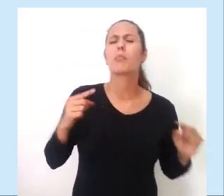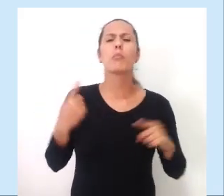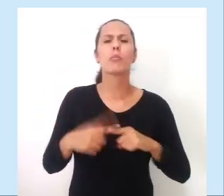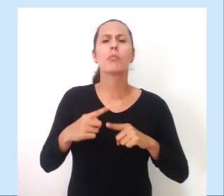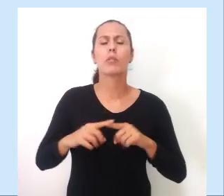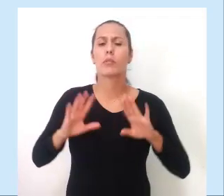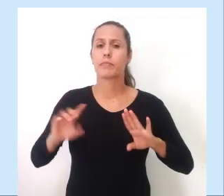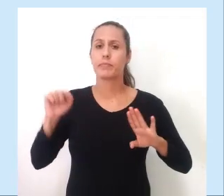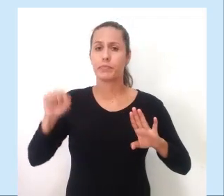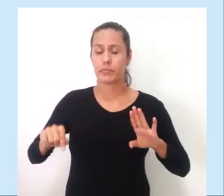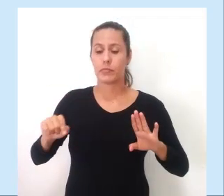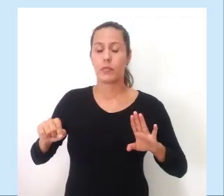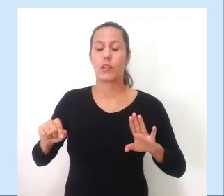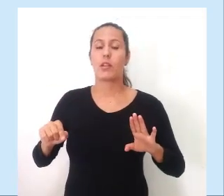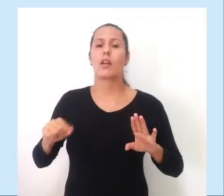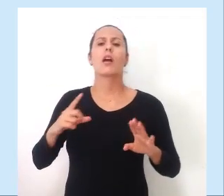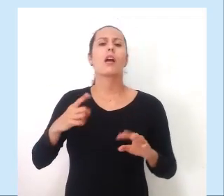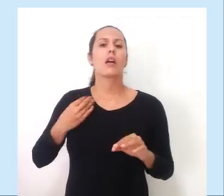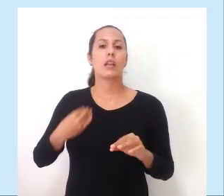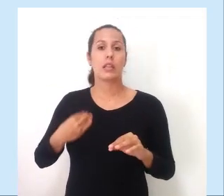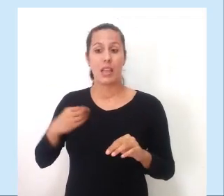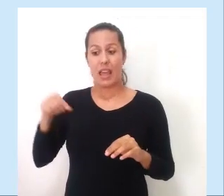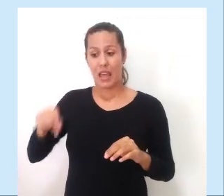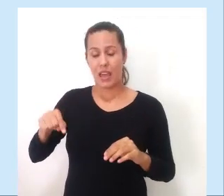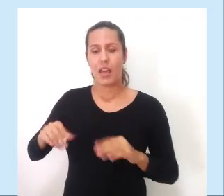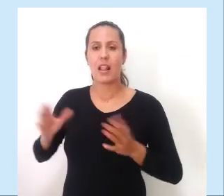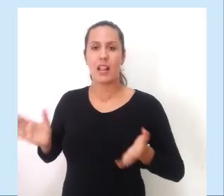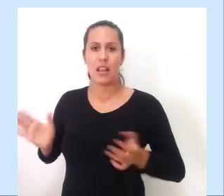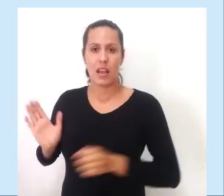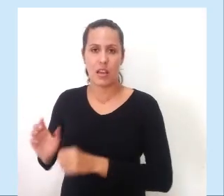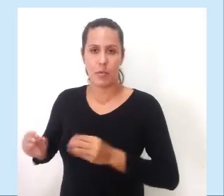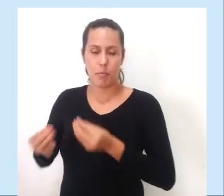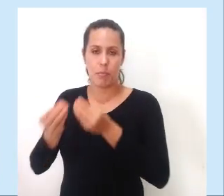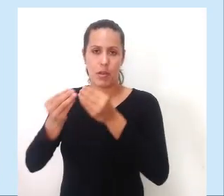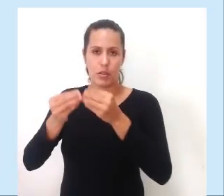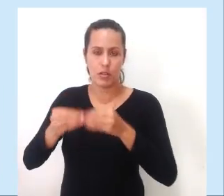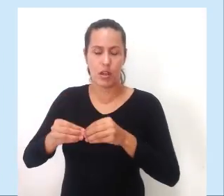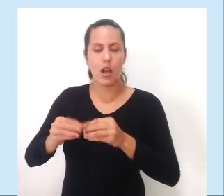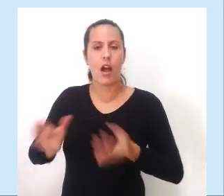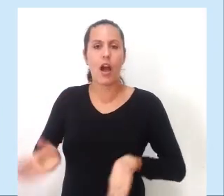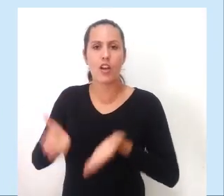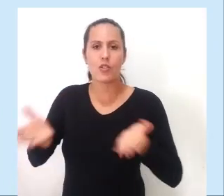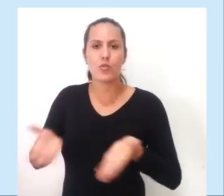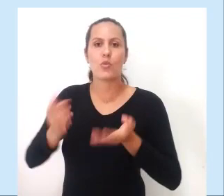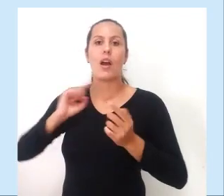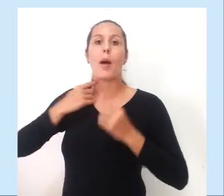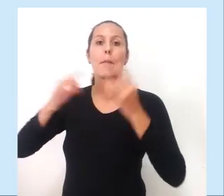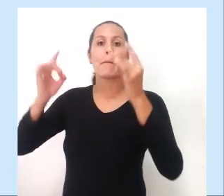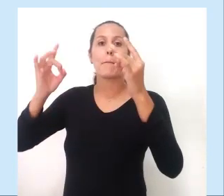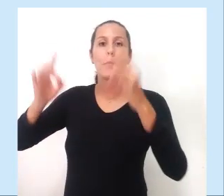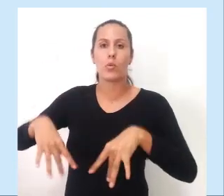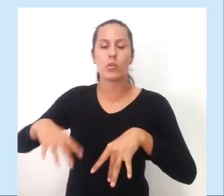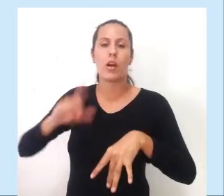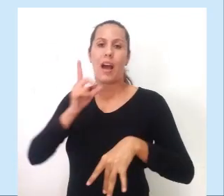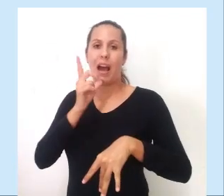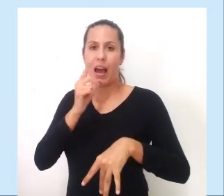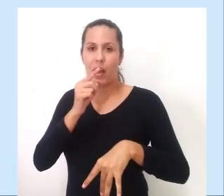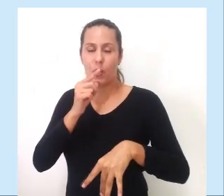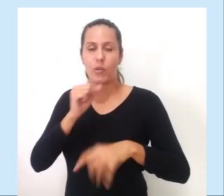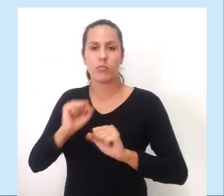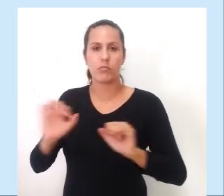quê? Eu posso ter como poluição da água, poluição sonora e poluição do